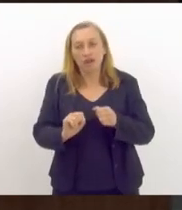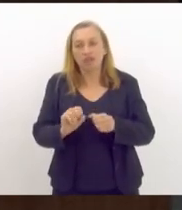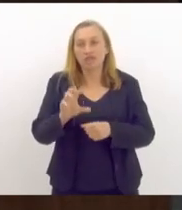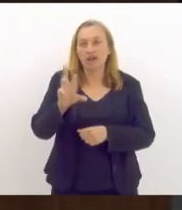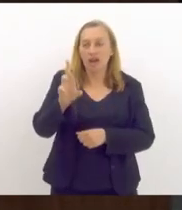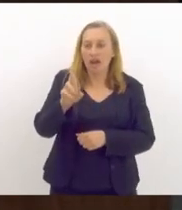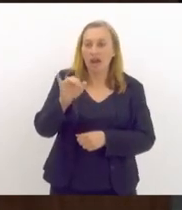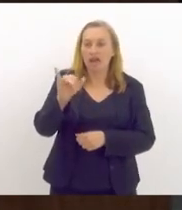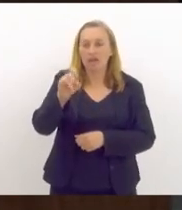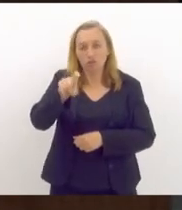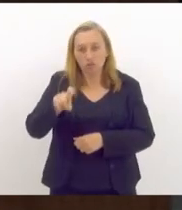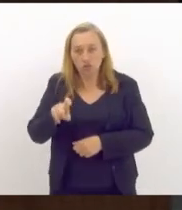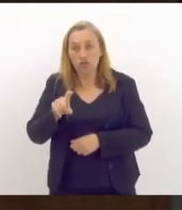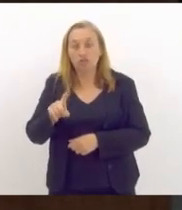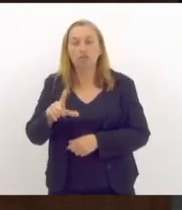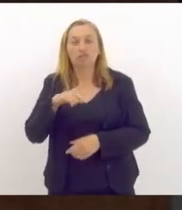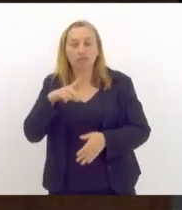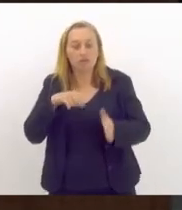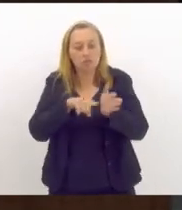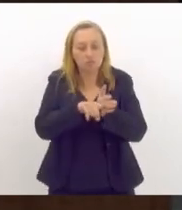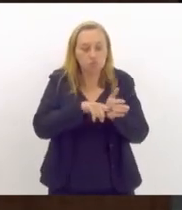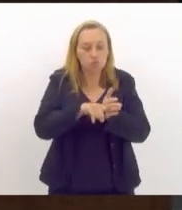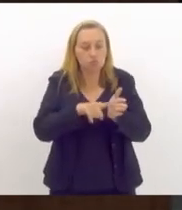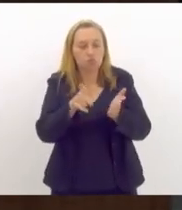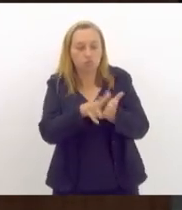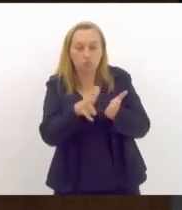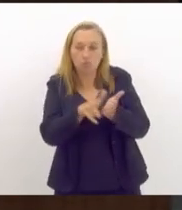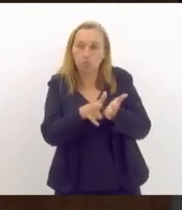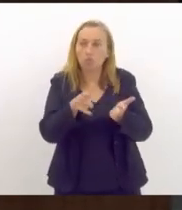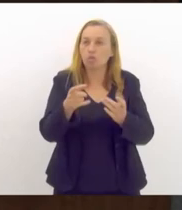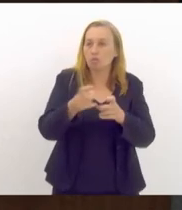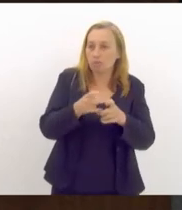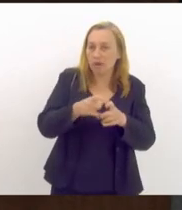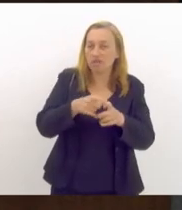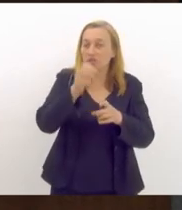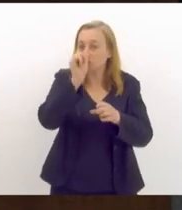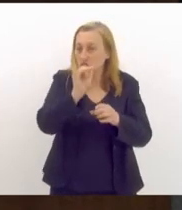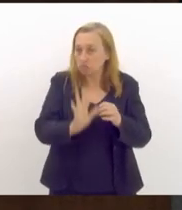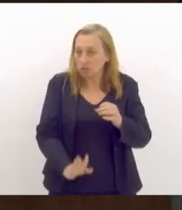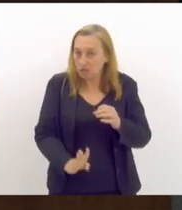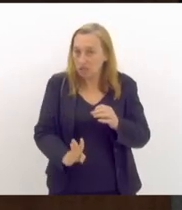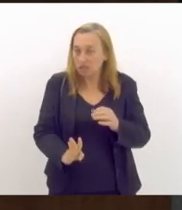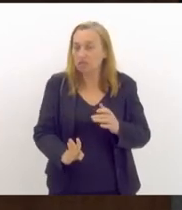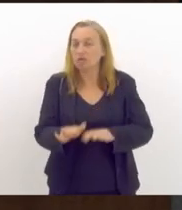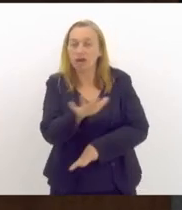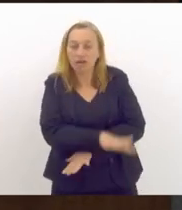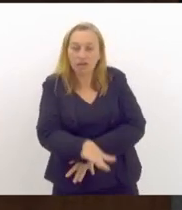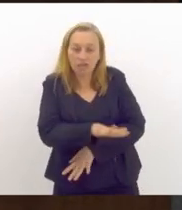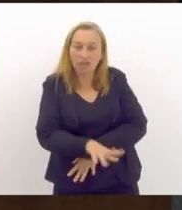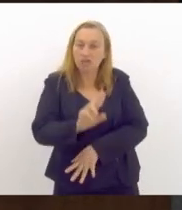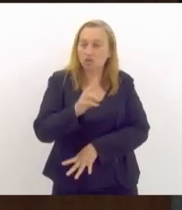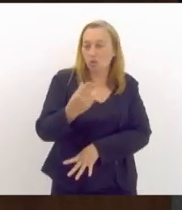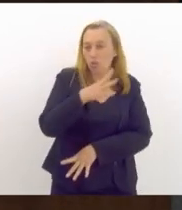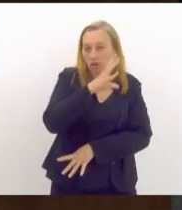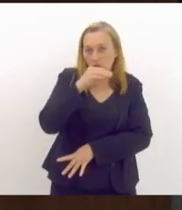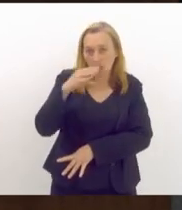dali você tem um laudo Aonde a pessoa a criança